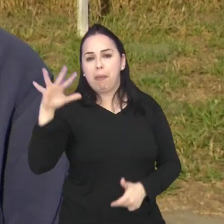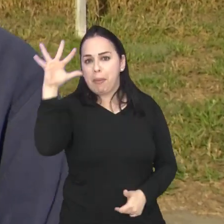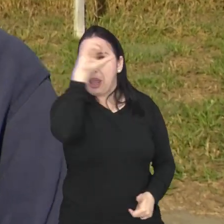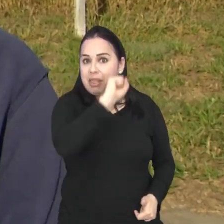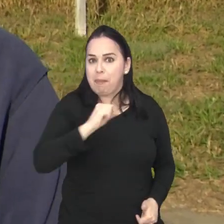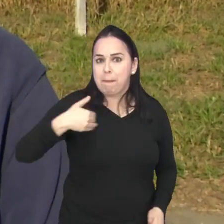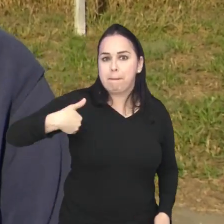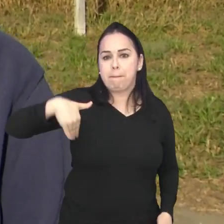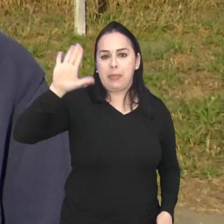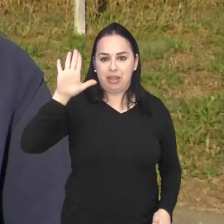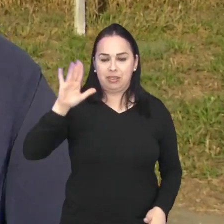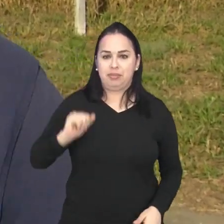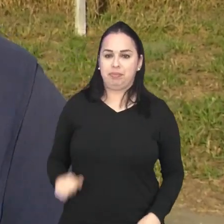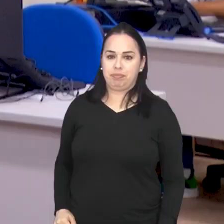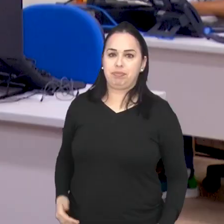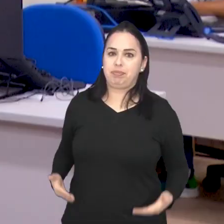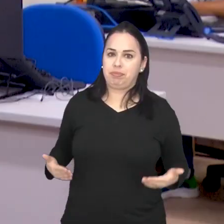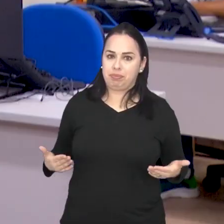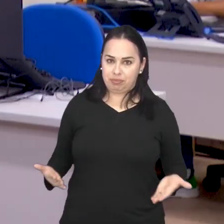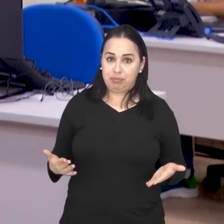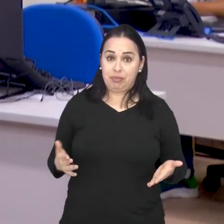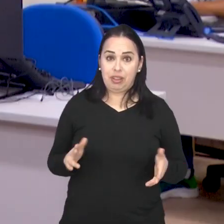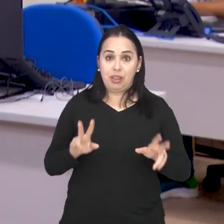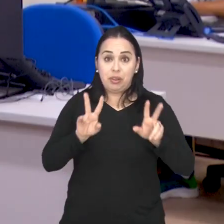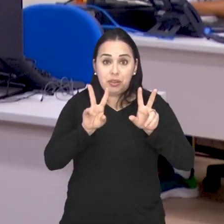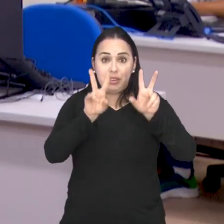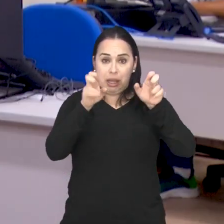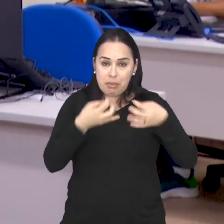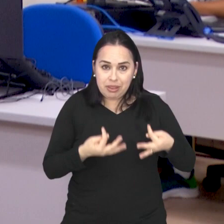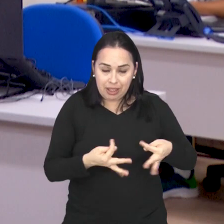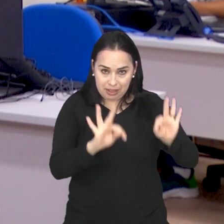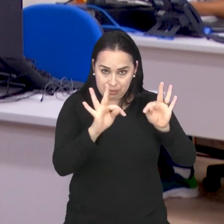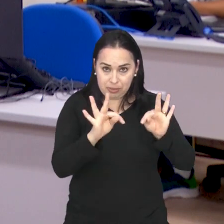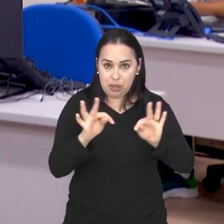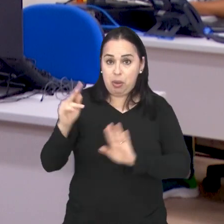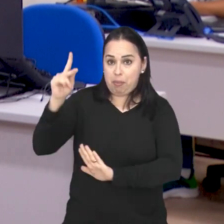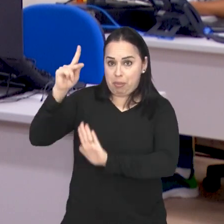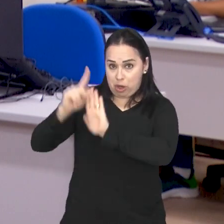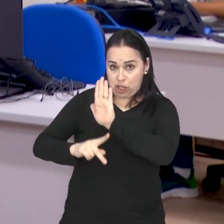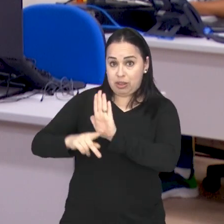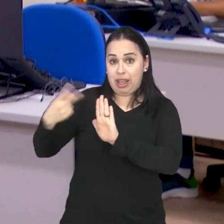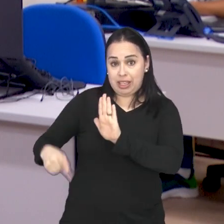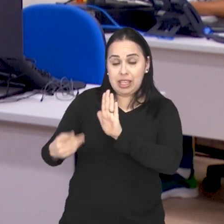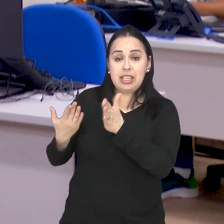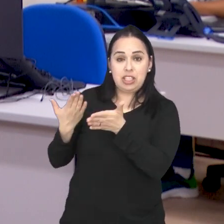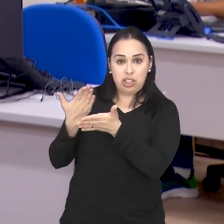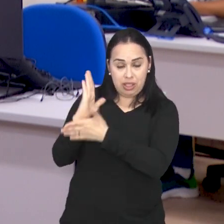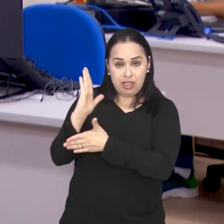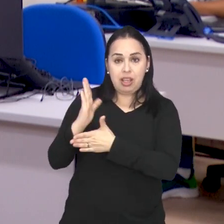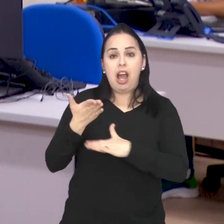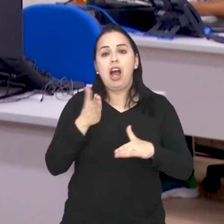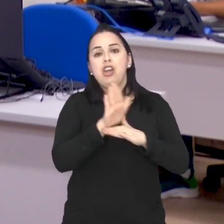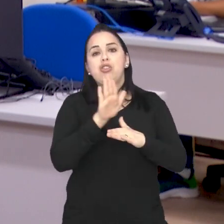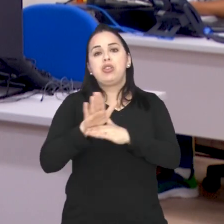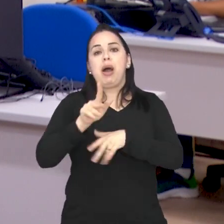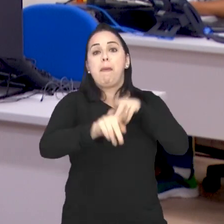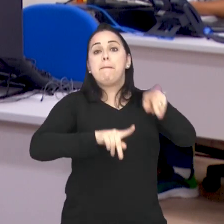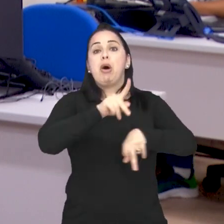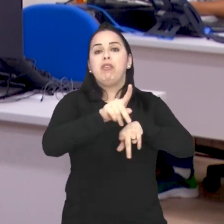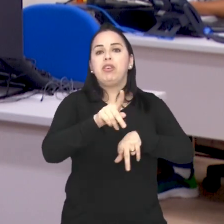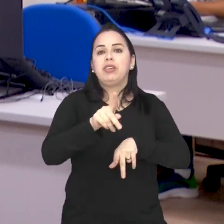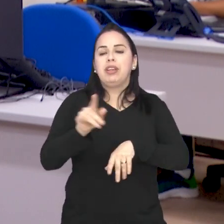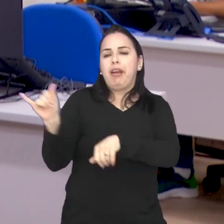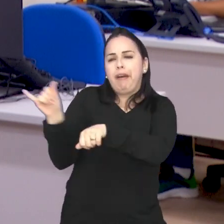ingressar e continuar nessa área. E ainda falando de tecnologia, olha só, um projeto aprovado pela Câmara quer ajudar a população a